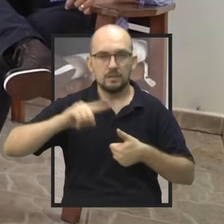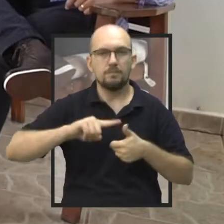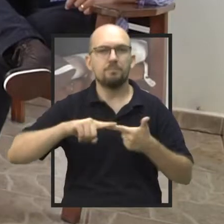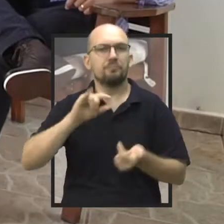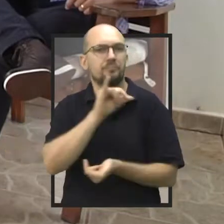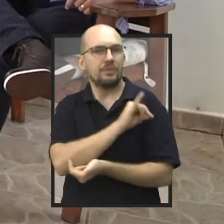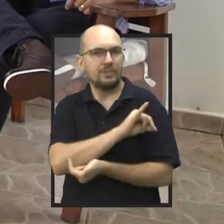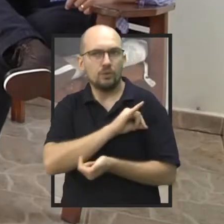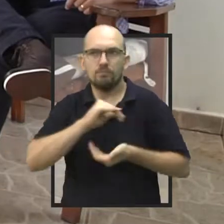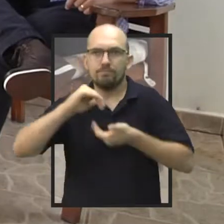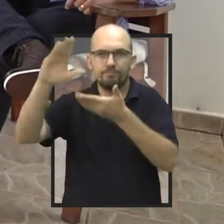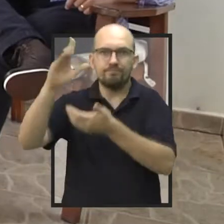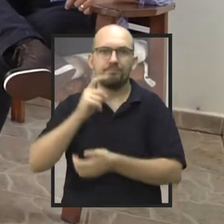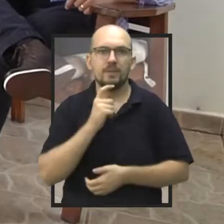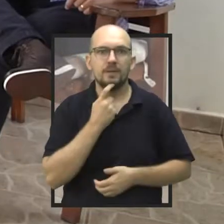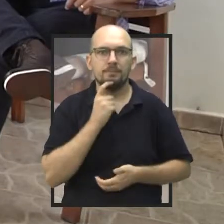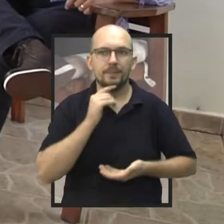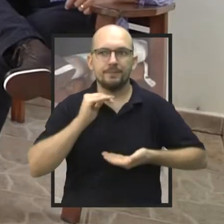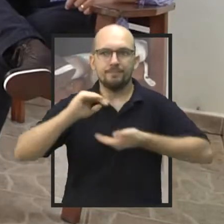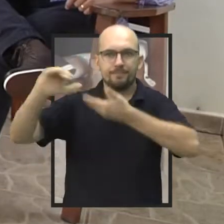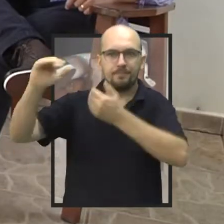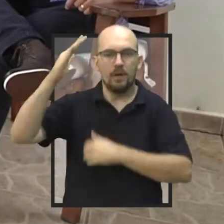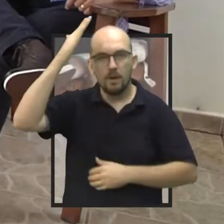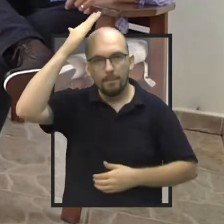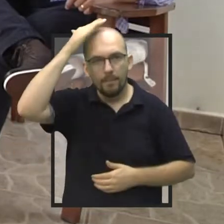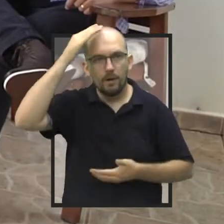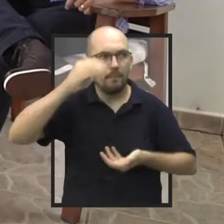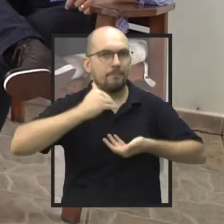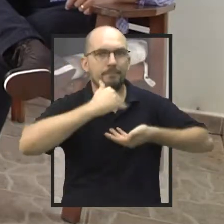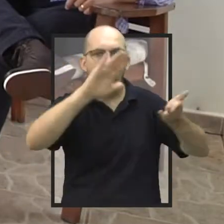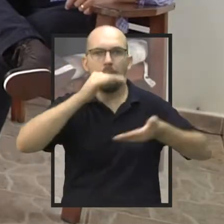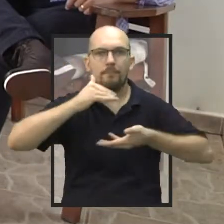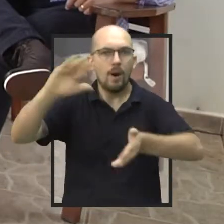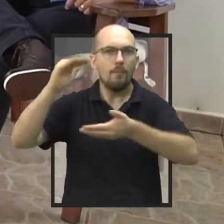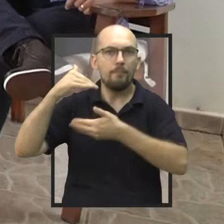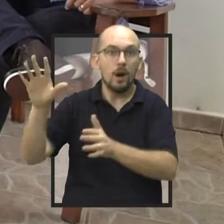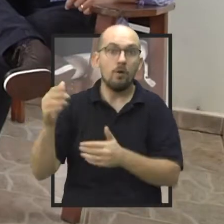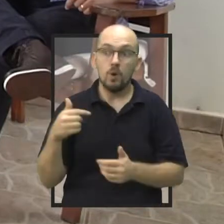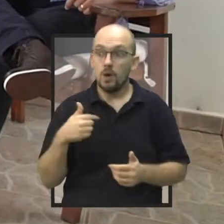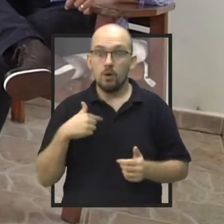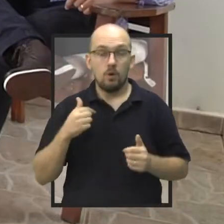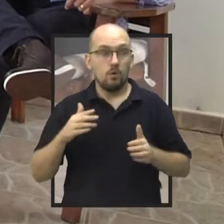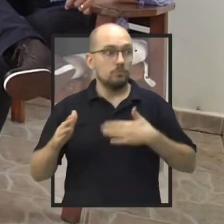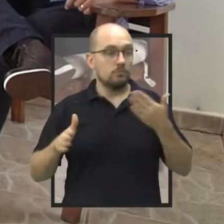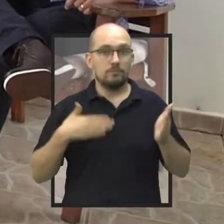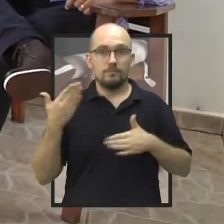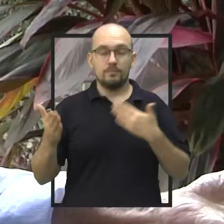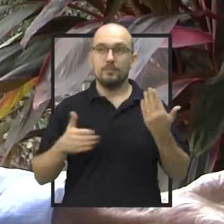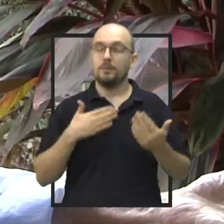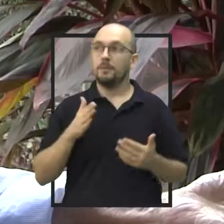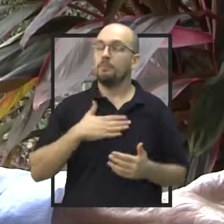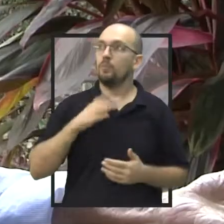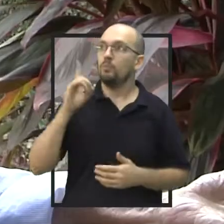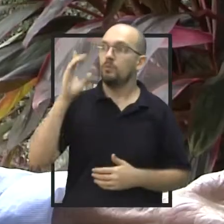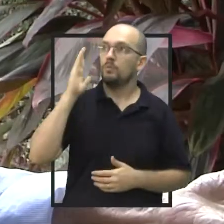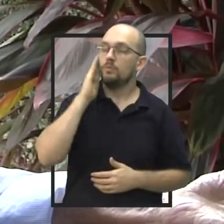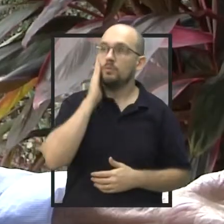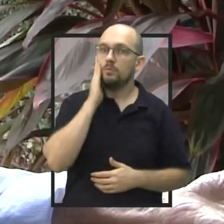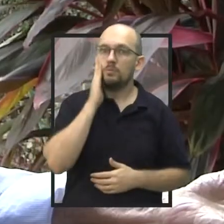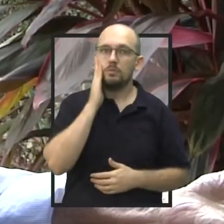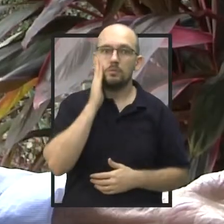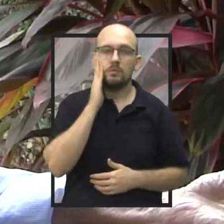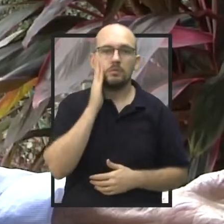para Campinas, foi para o Paraná. Então eu estou atônito, eu digo, meu Deus,